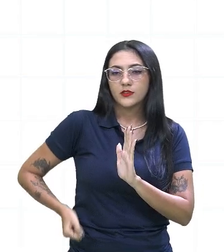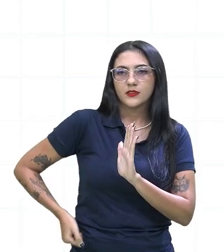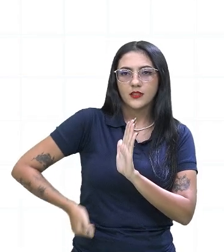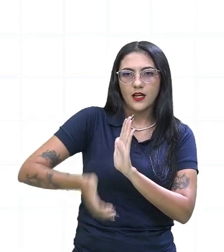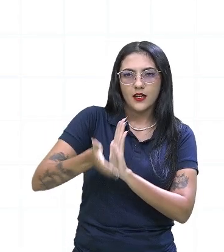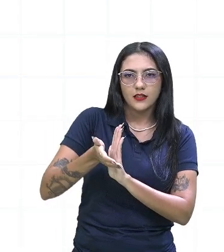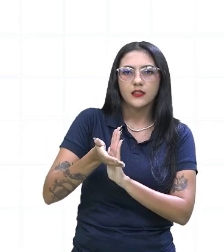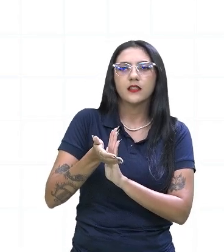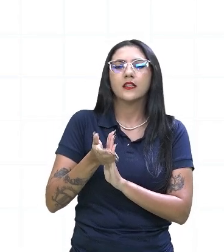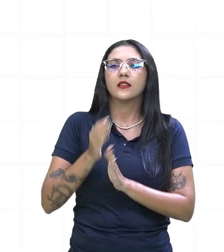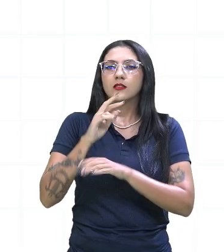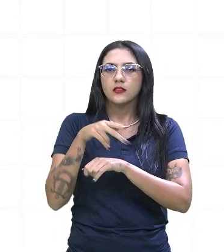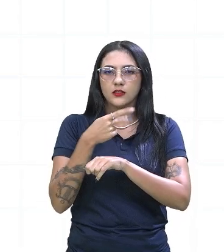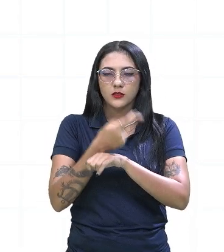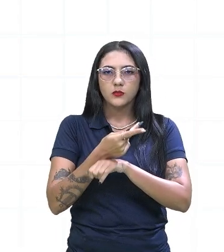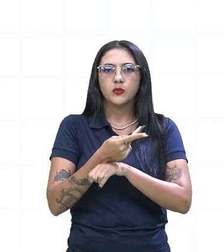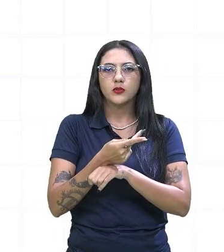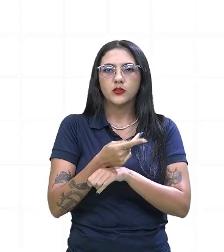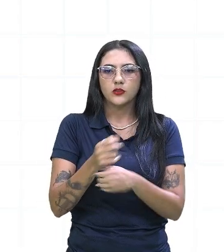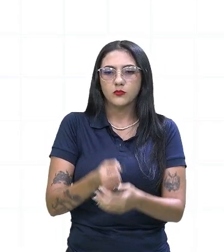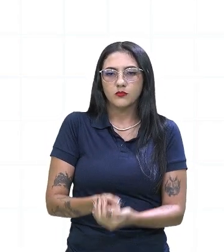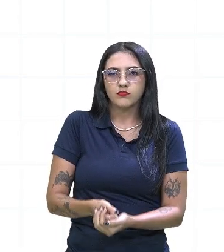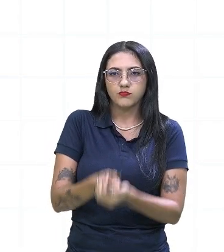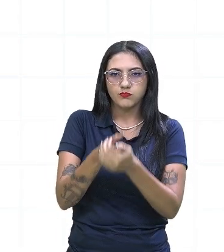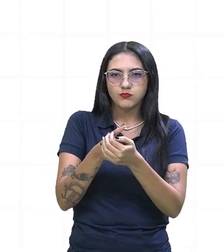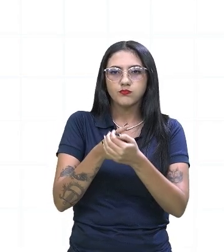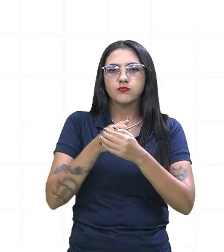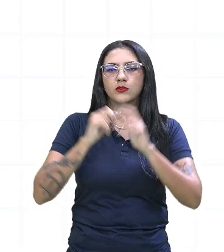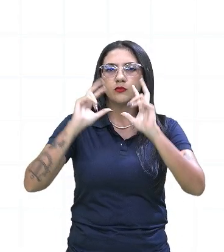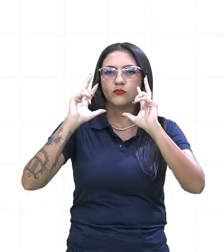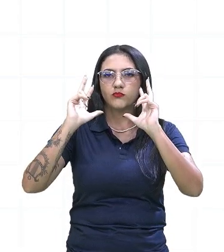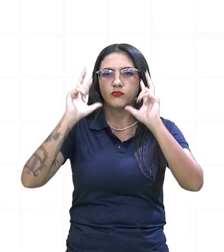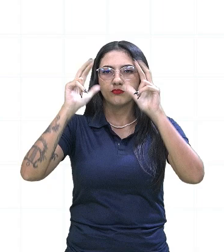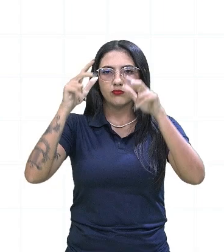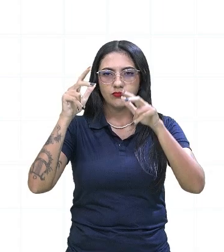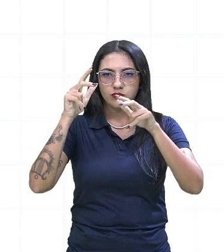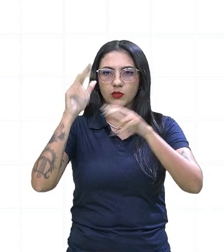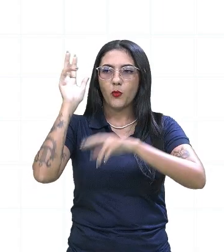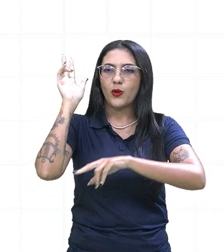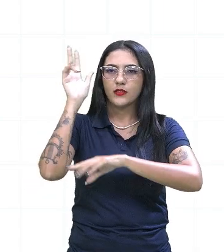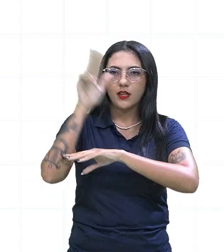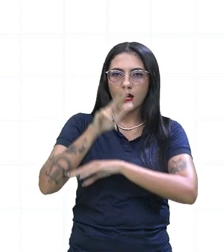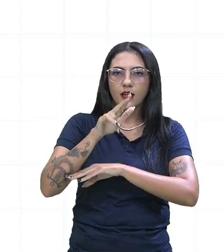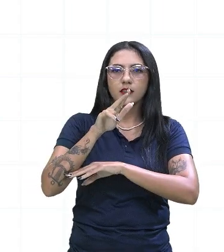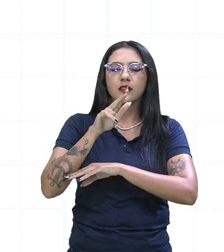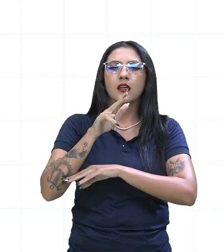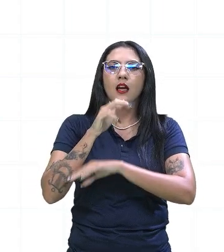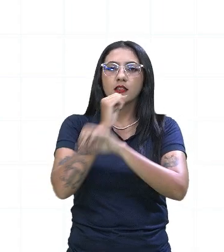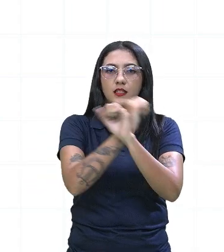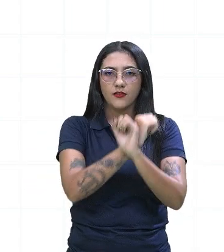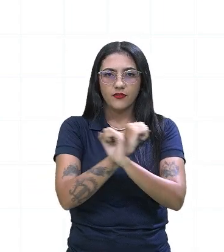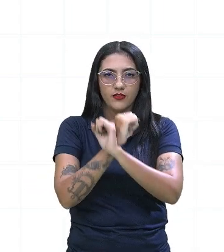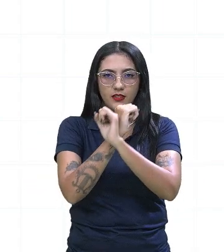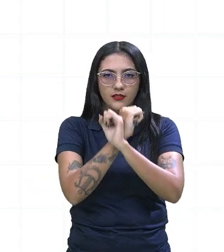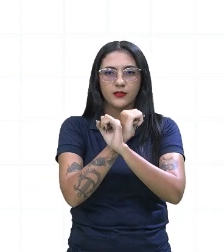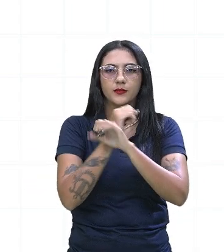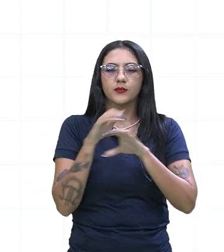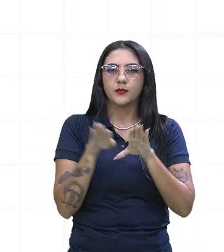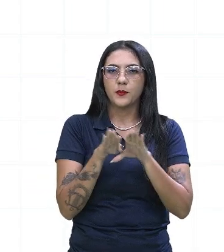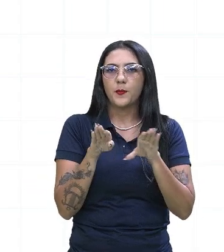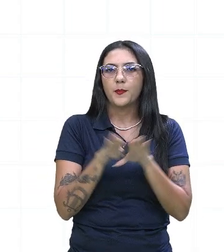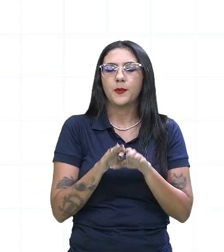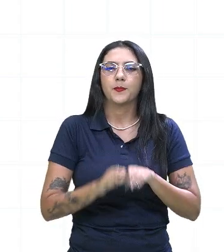a recepção, o levantamento, o ataque, o bloqueio e a